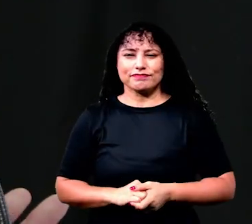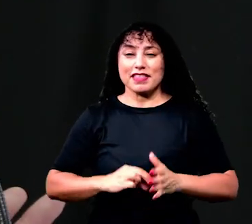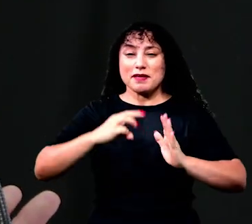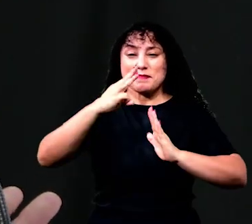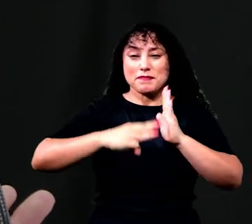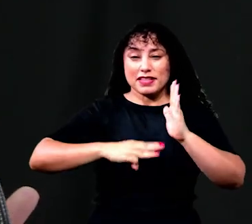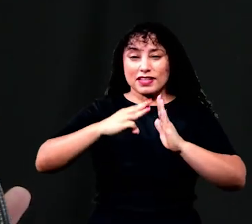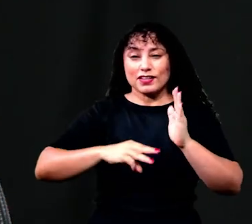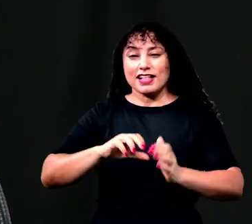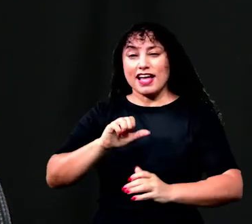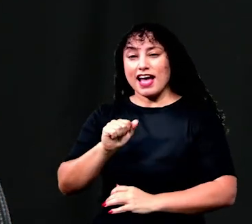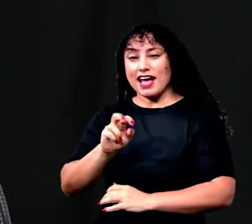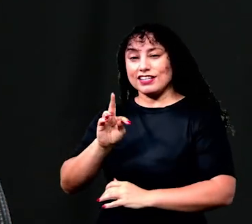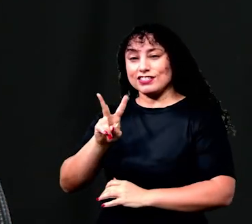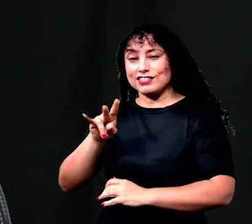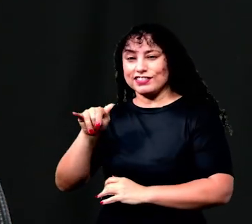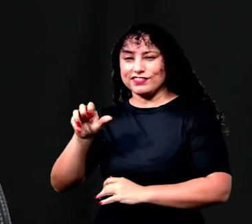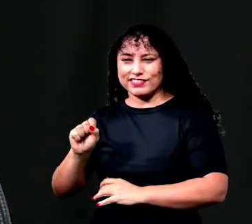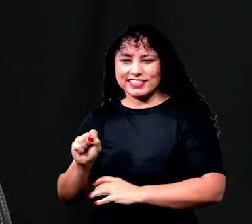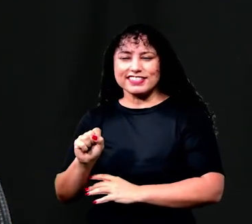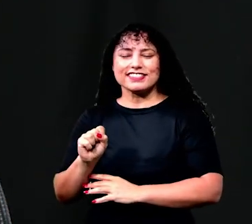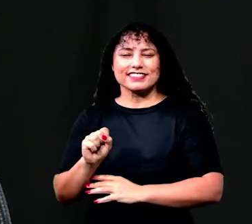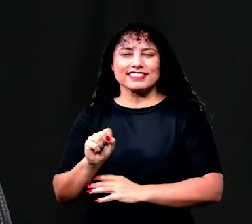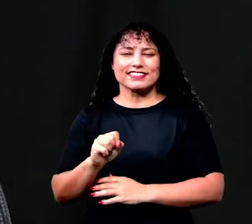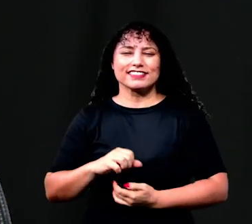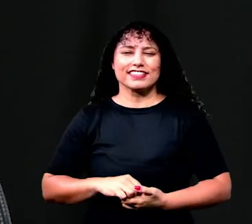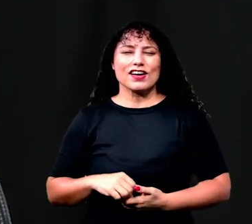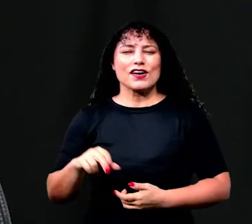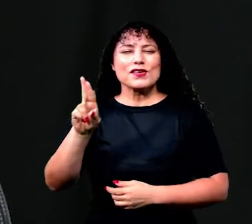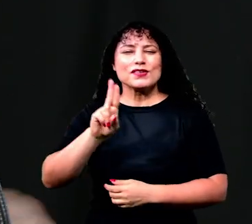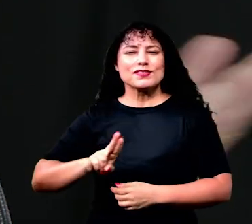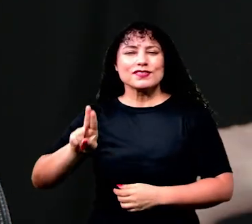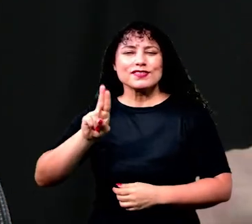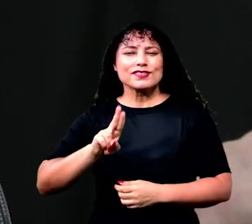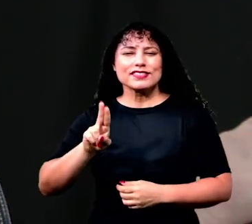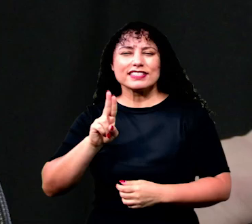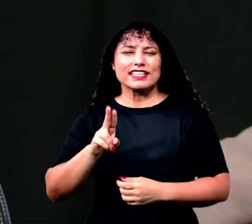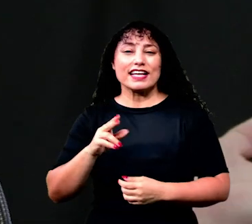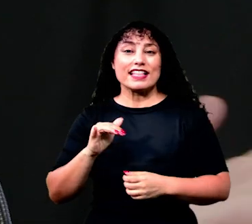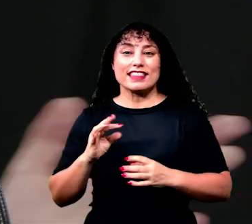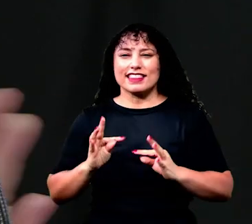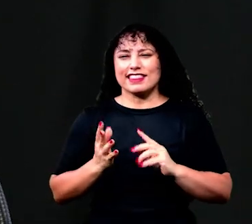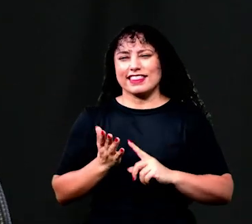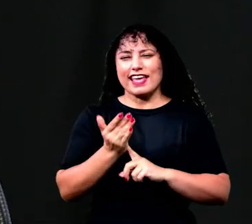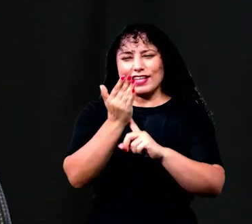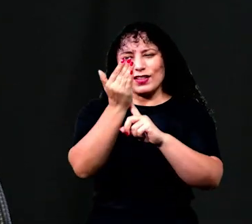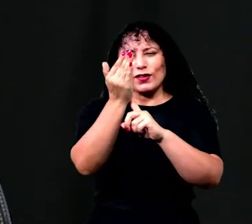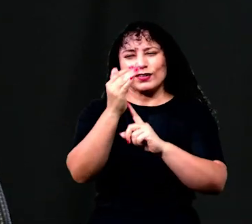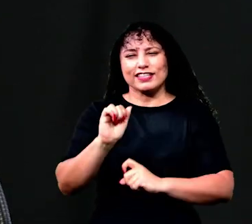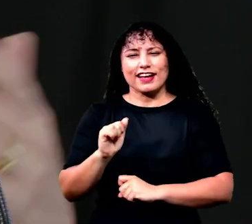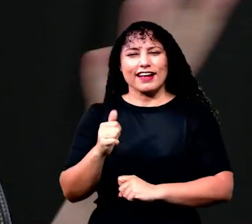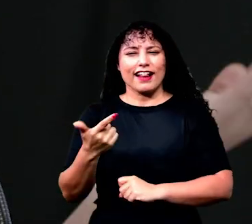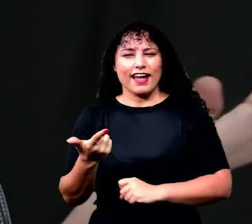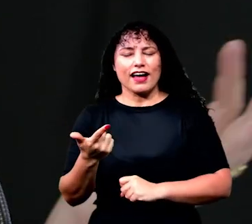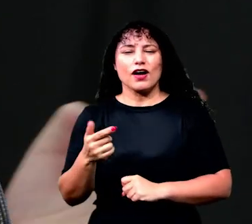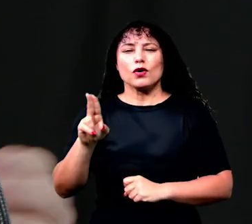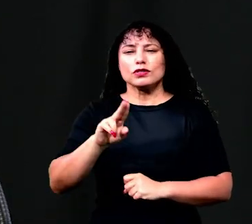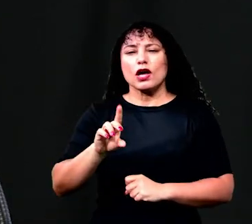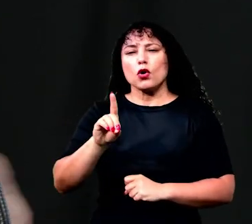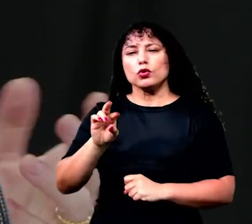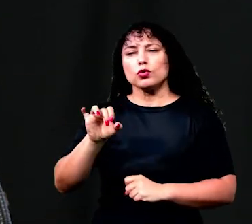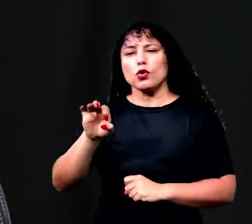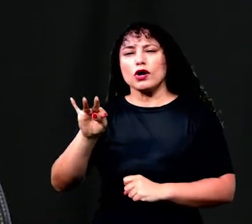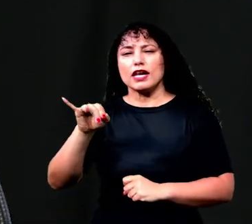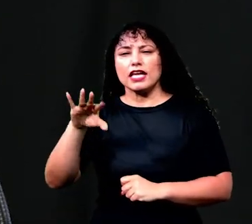Metodologias ativas, né? Então, usar e tecnologia também, claro, né? Então, usar aí os Duolingos da